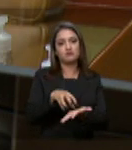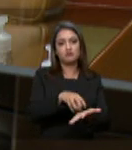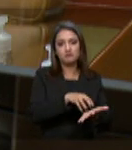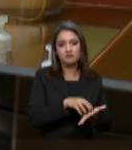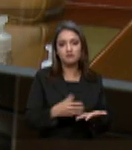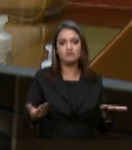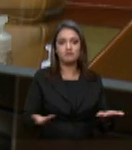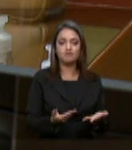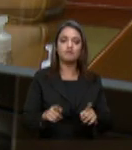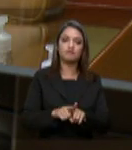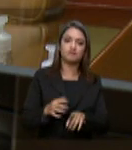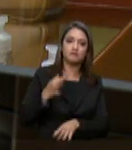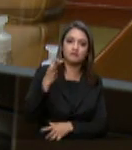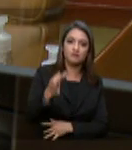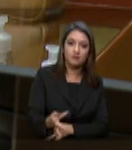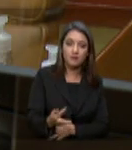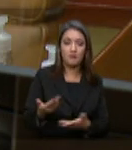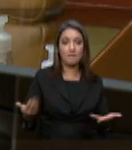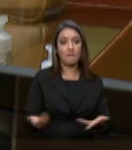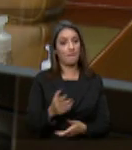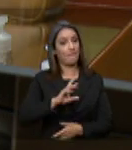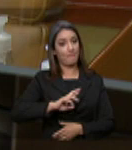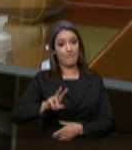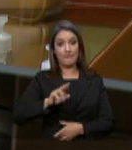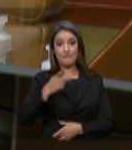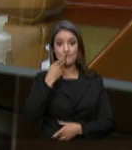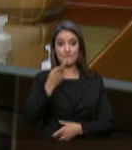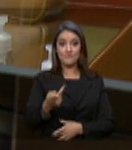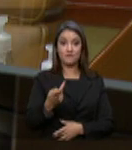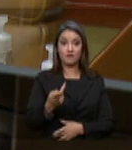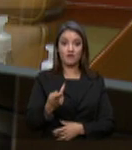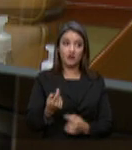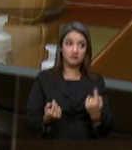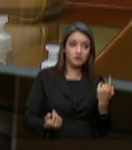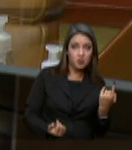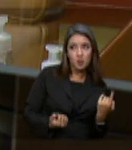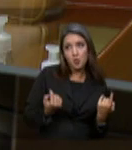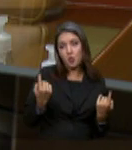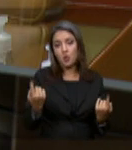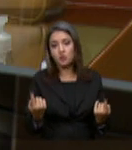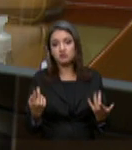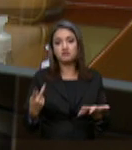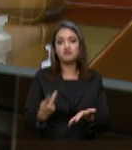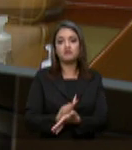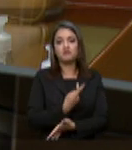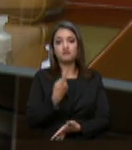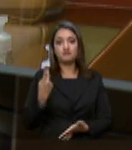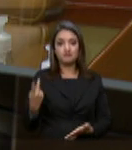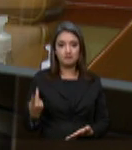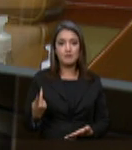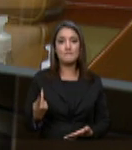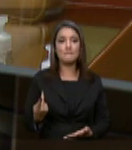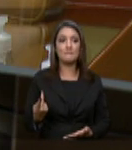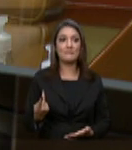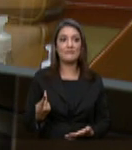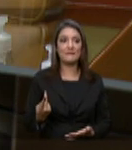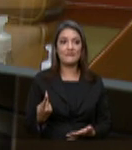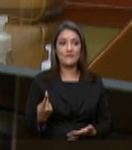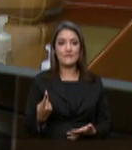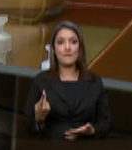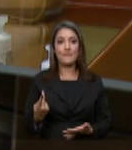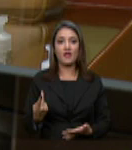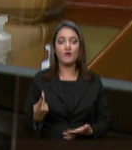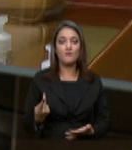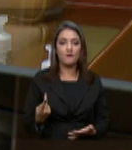apenas do presente e do futuro não se está aqui portanto cuidando de um outro que tenha sido um de nós que tenha